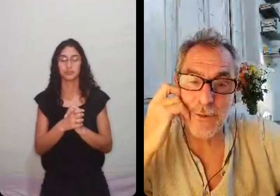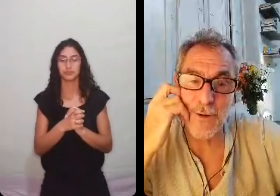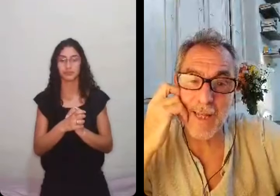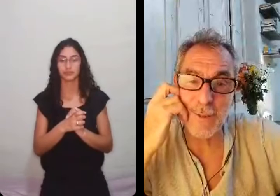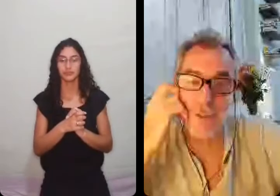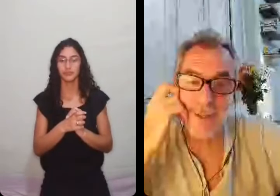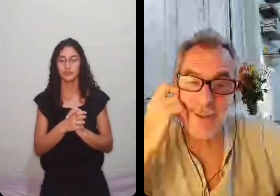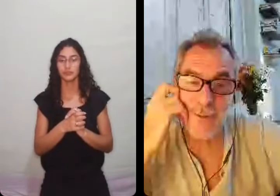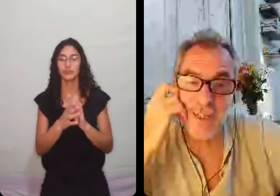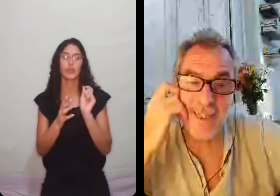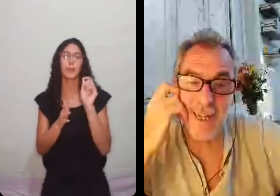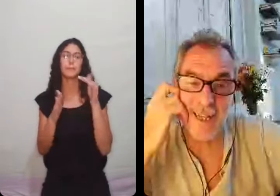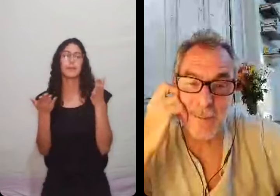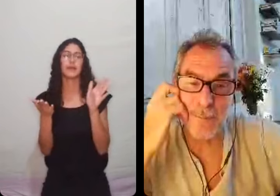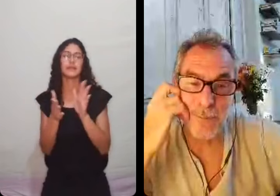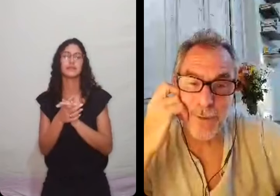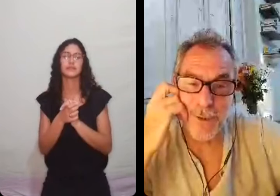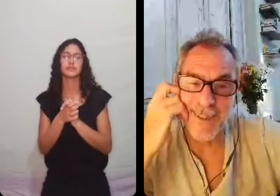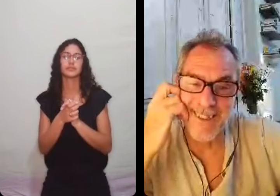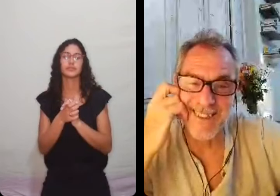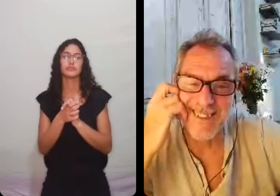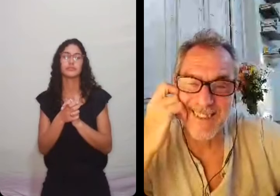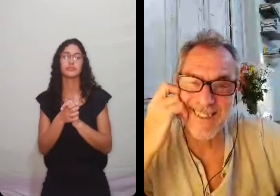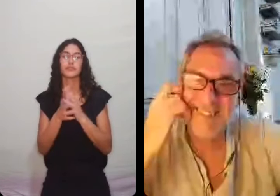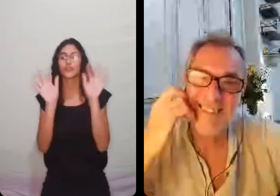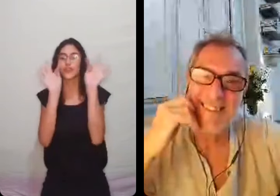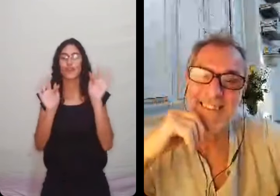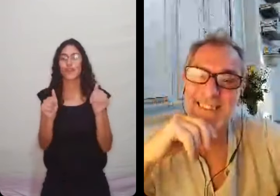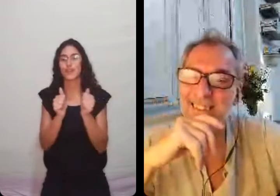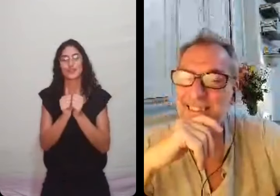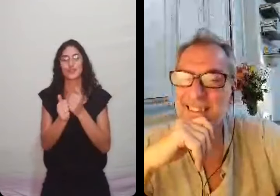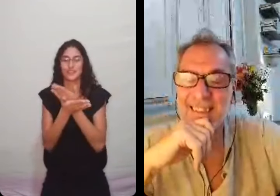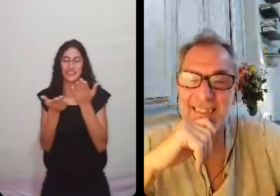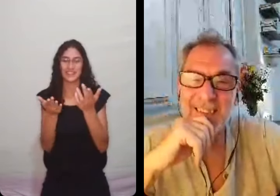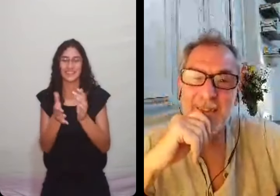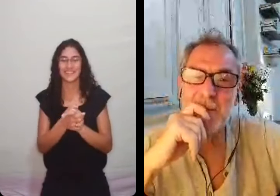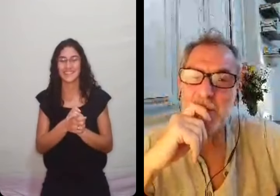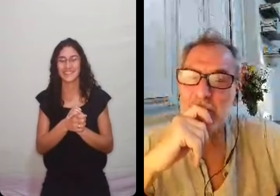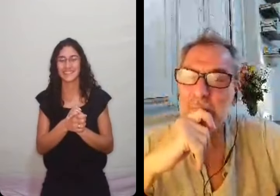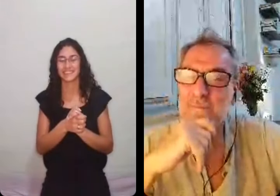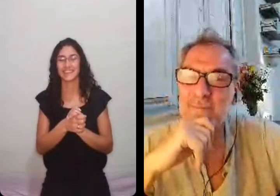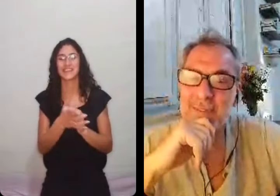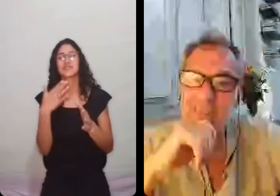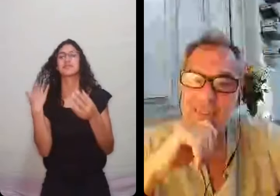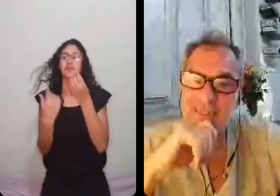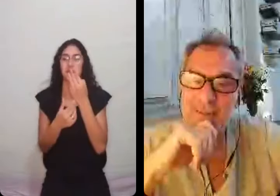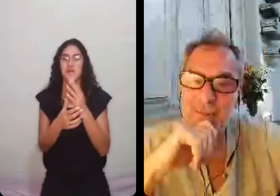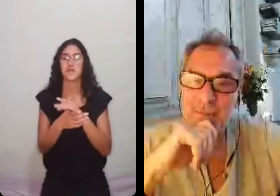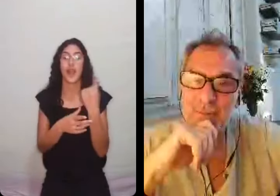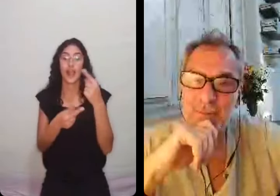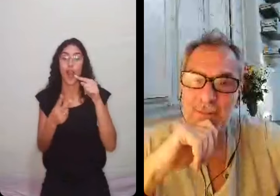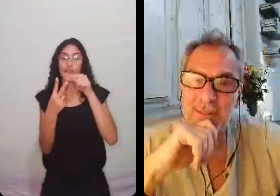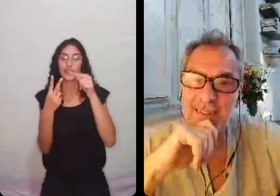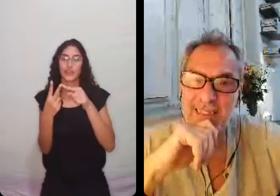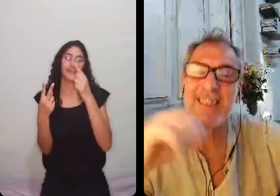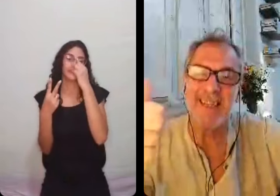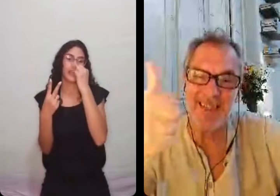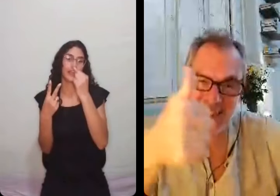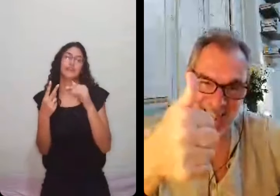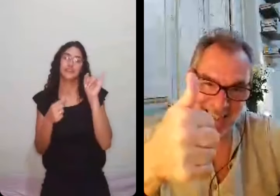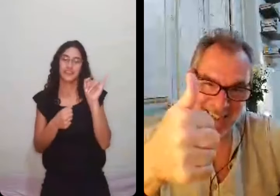Agora estou sonriendo porque estou feliz de estar aqui. Punto. Muito bom. Então, somos dois narigudos italianos. Eu